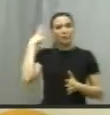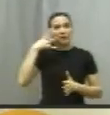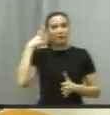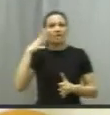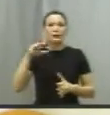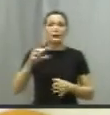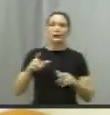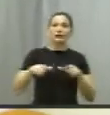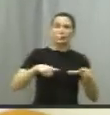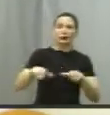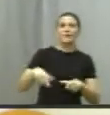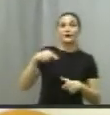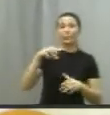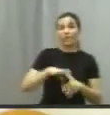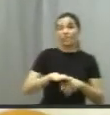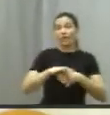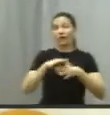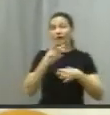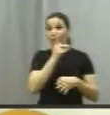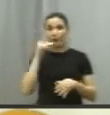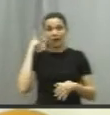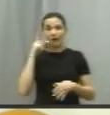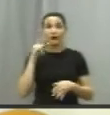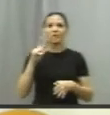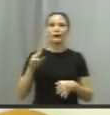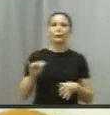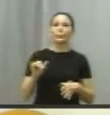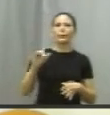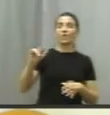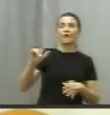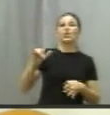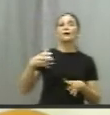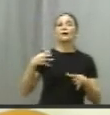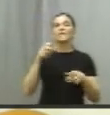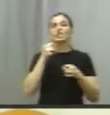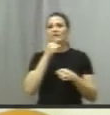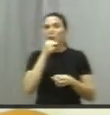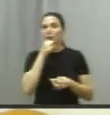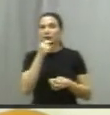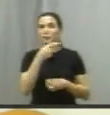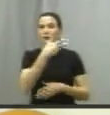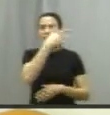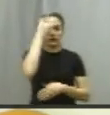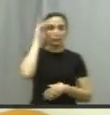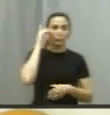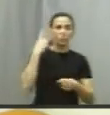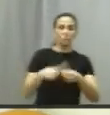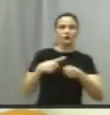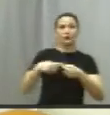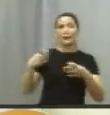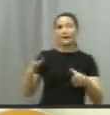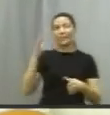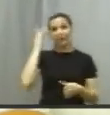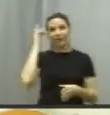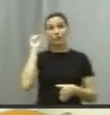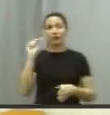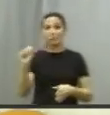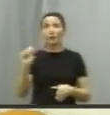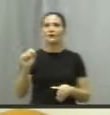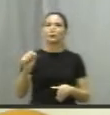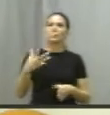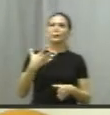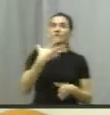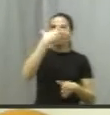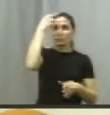Boi tem o direito de pedir que seja entrevistada a população do bairro. Está correto? Agora, acho também que não podemos